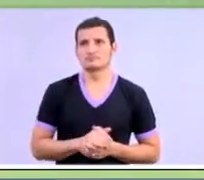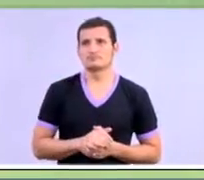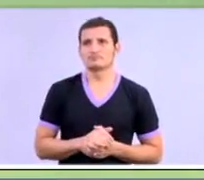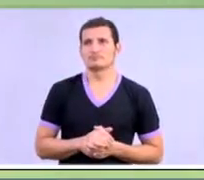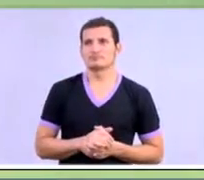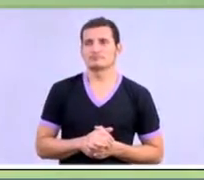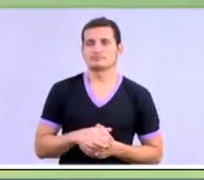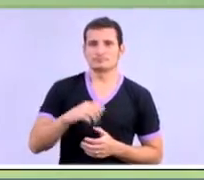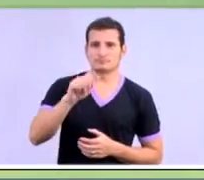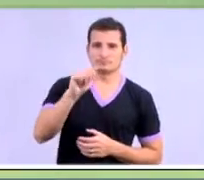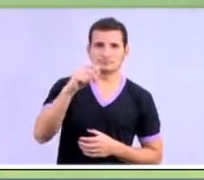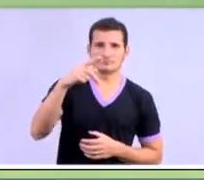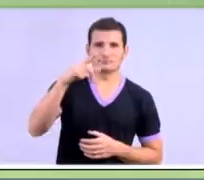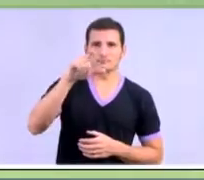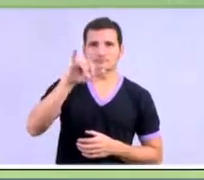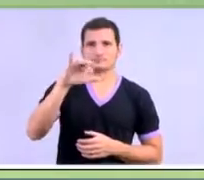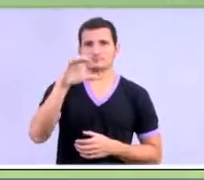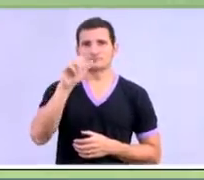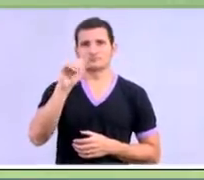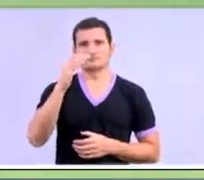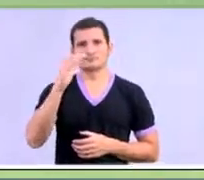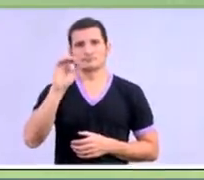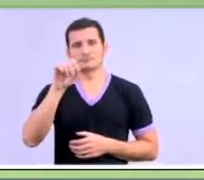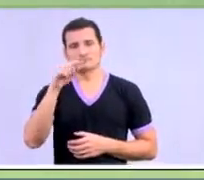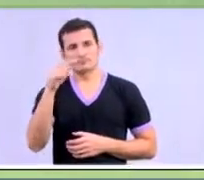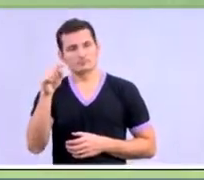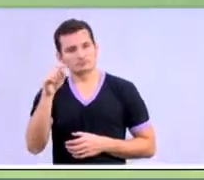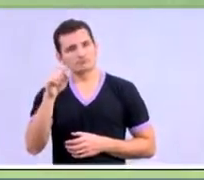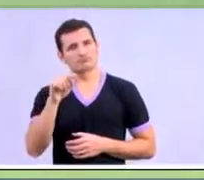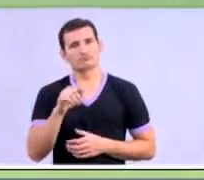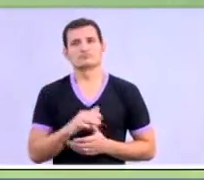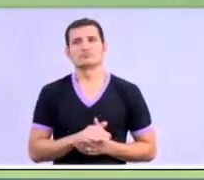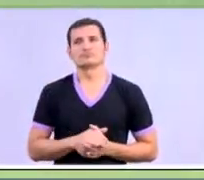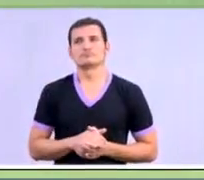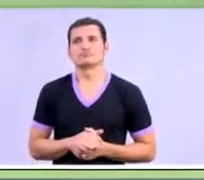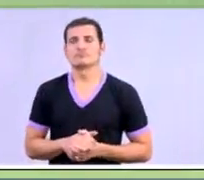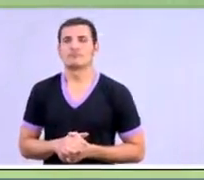chamada aplicação. O que ela é